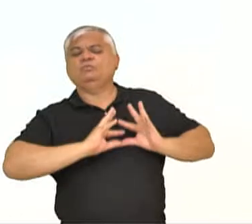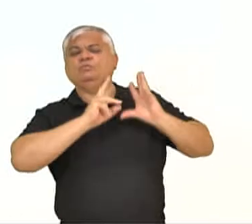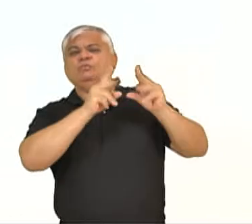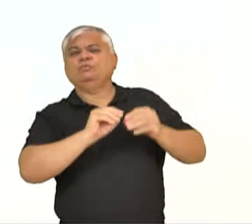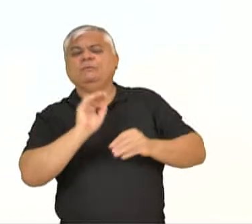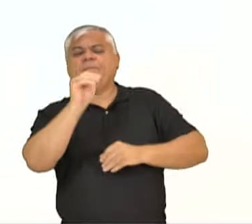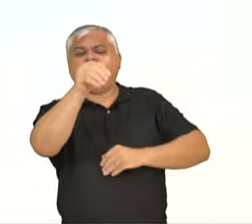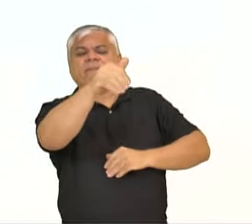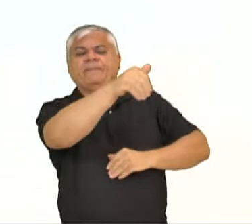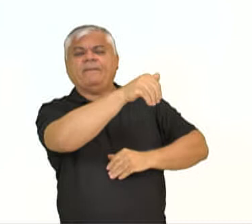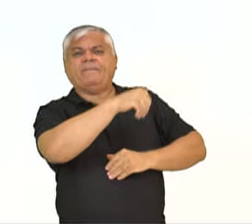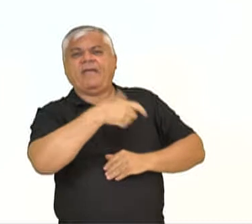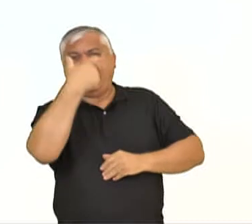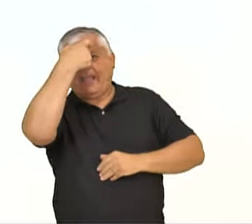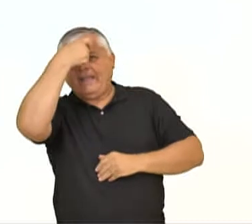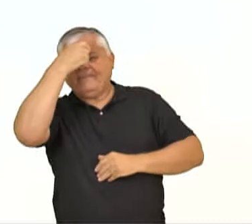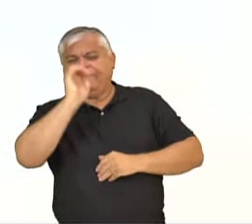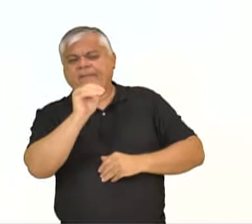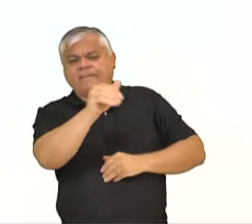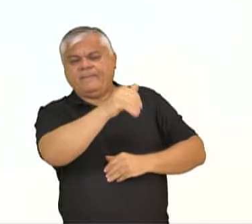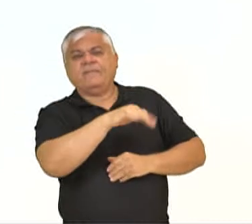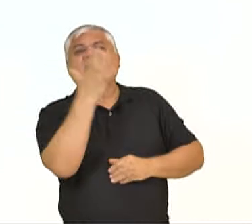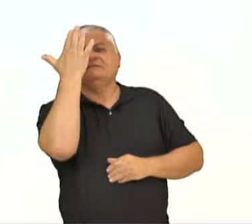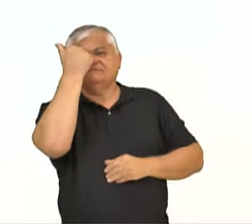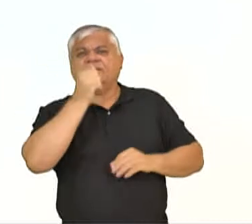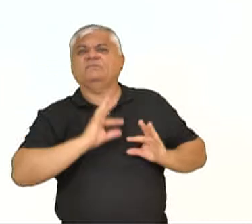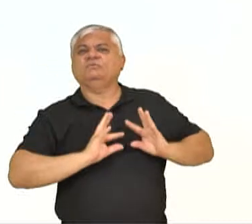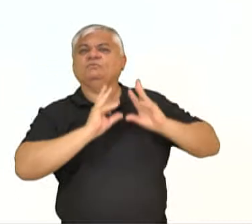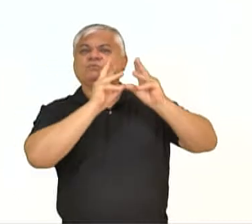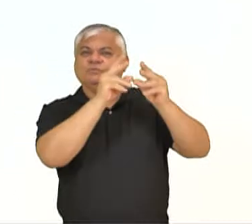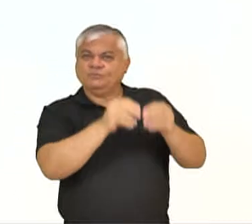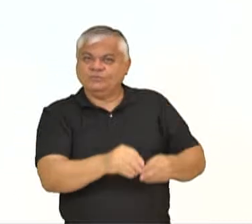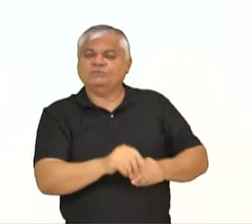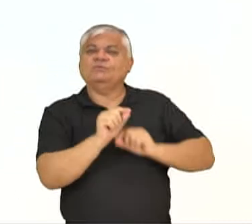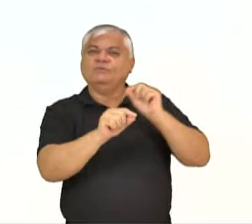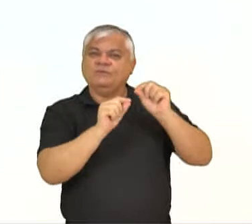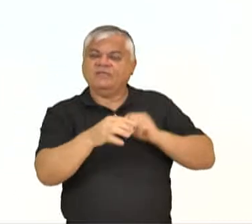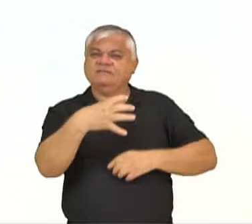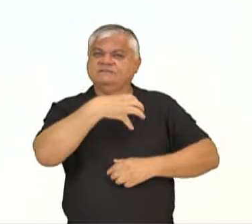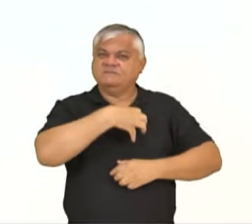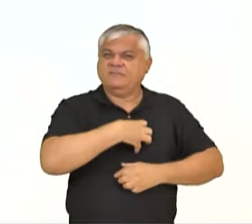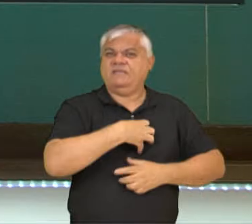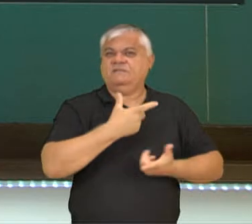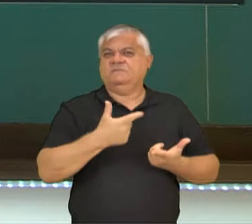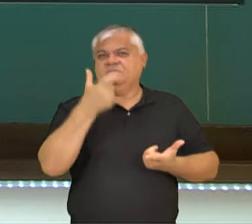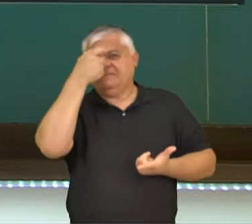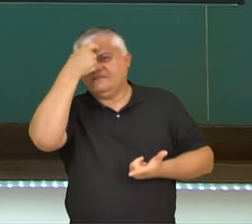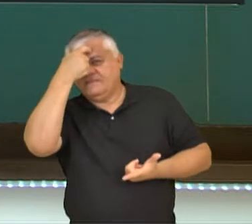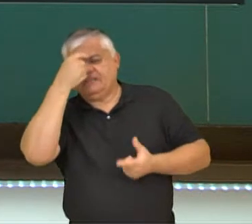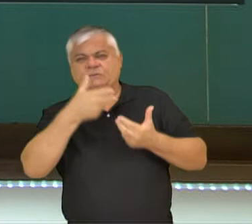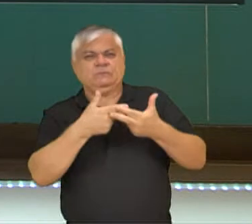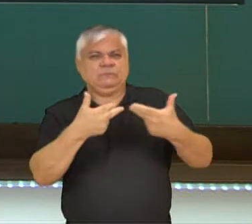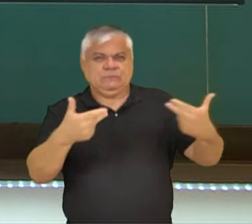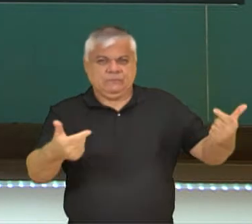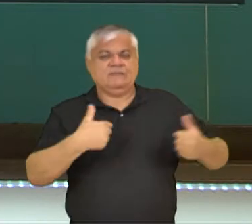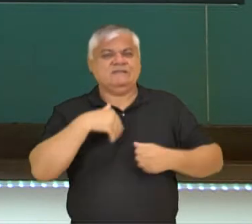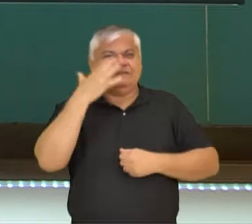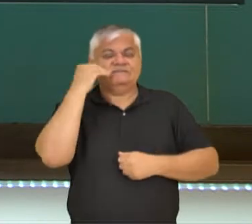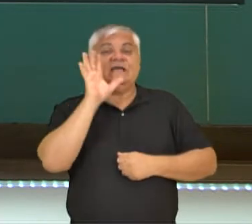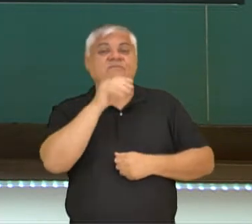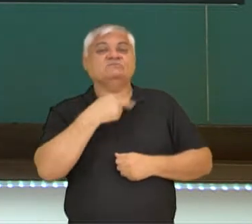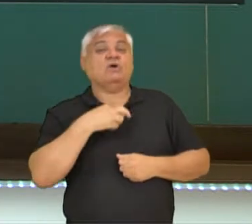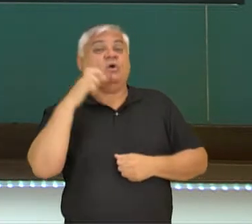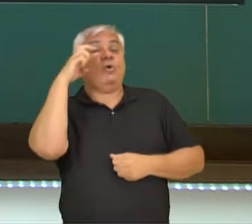passa no íntimo dos personagens, os seus pensamentos e sentimentos. Então, o narrador onisciente é aquele que só